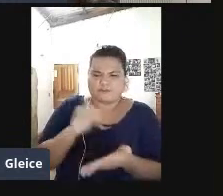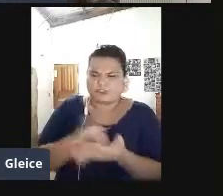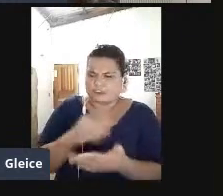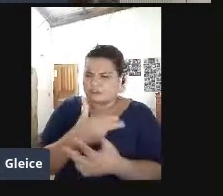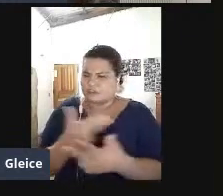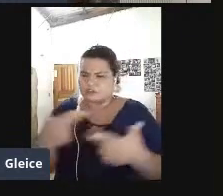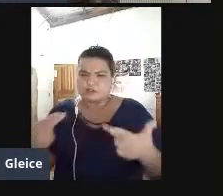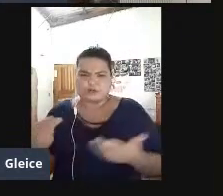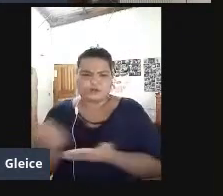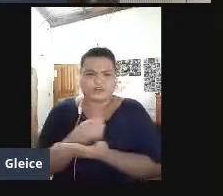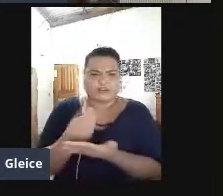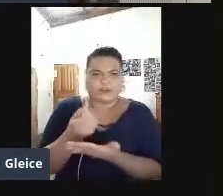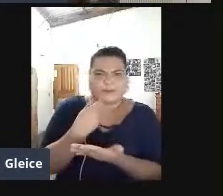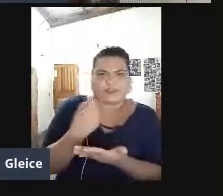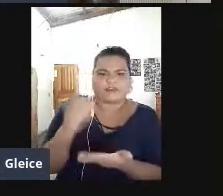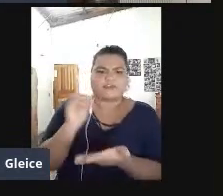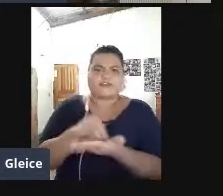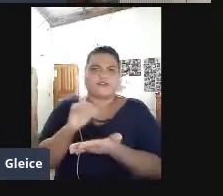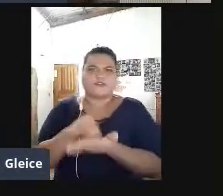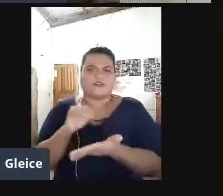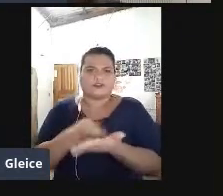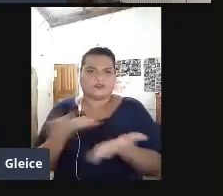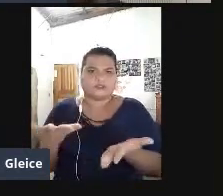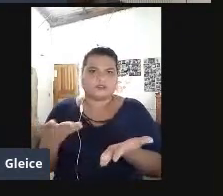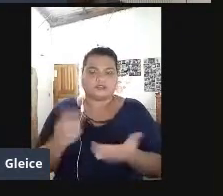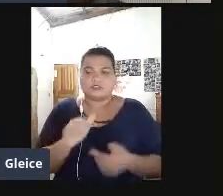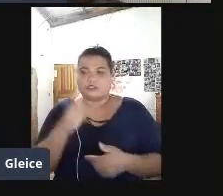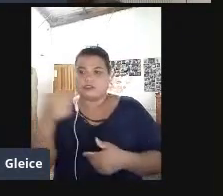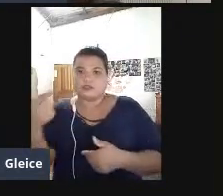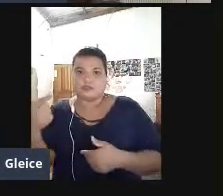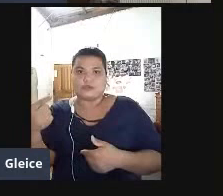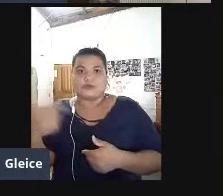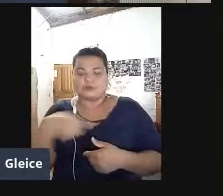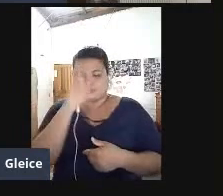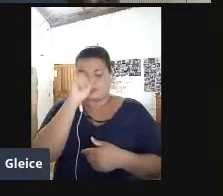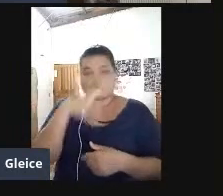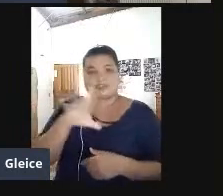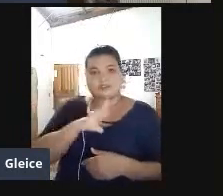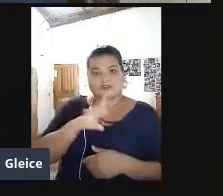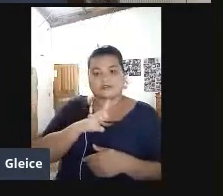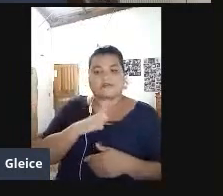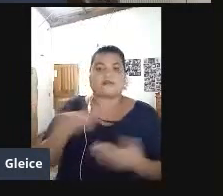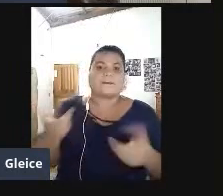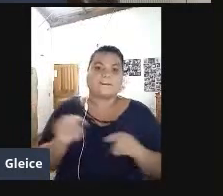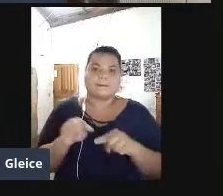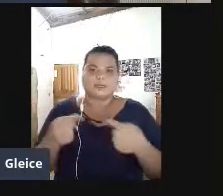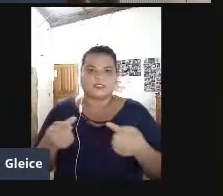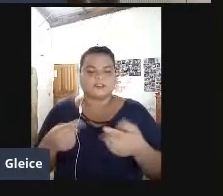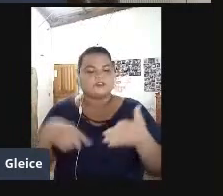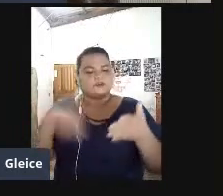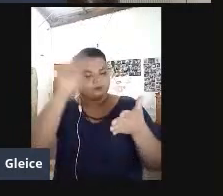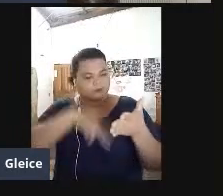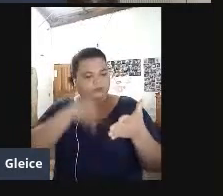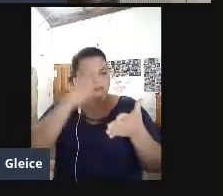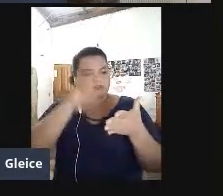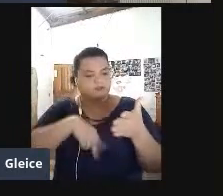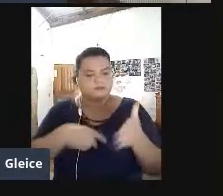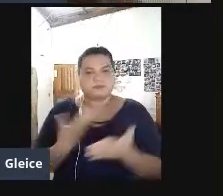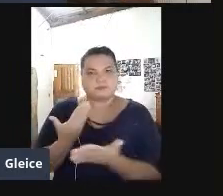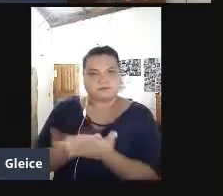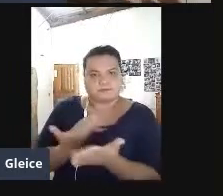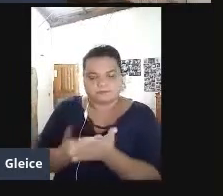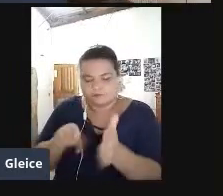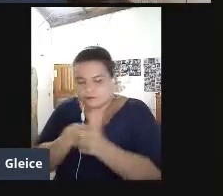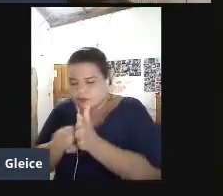ou insumos que as grandes referências preconizam. Mas a gente vai lá, lê o rótulo, estuda um pouco daqui,